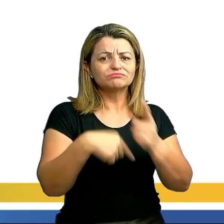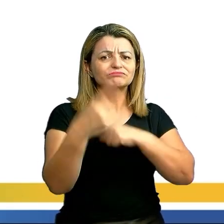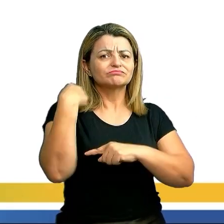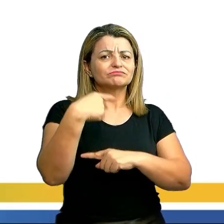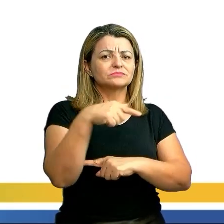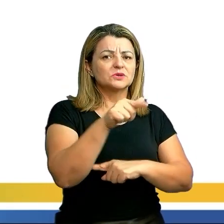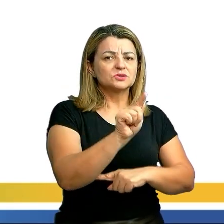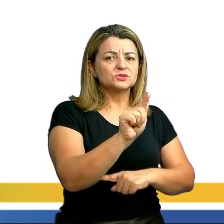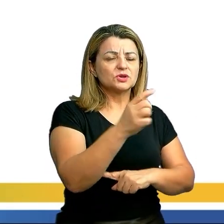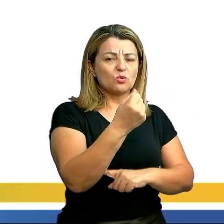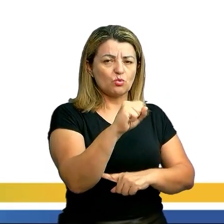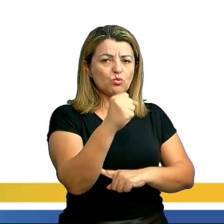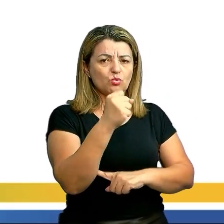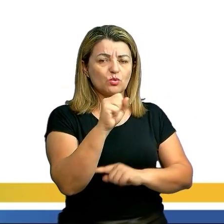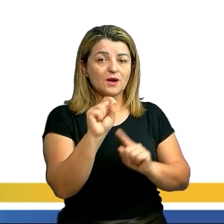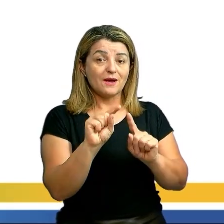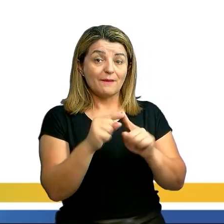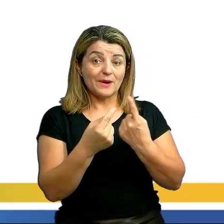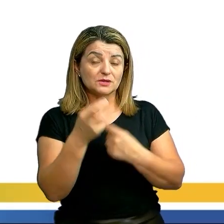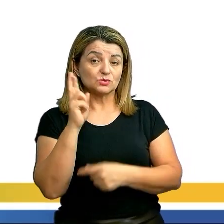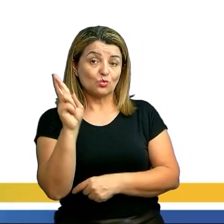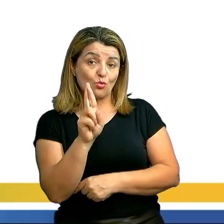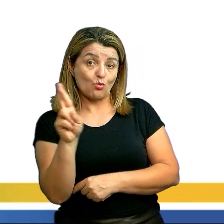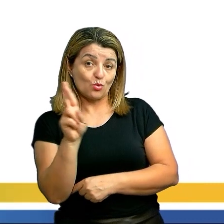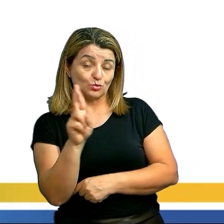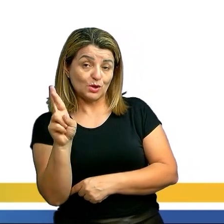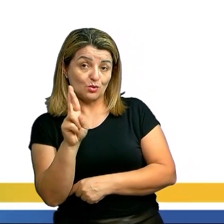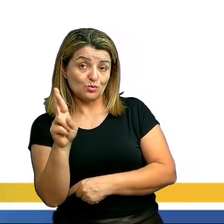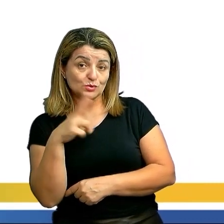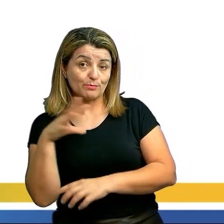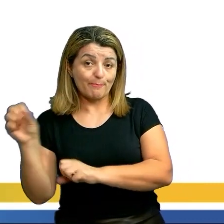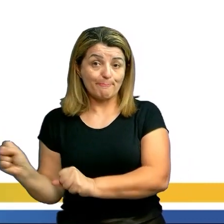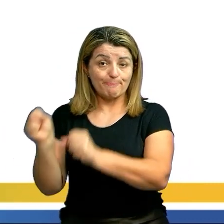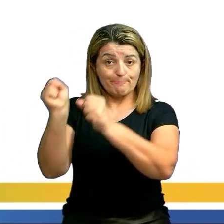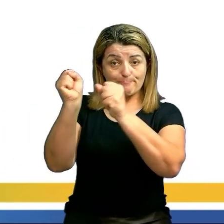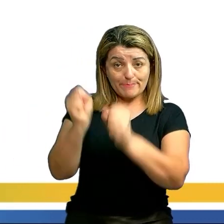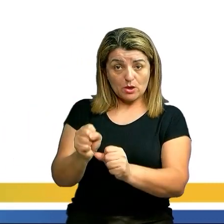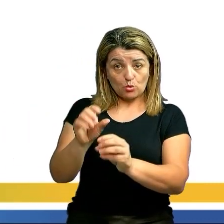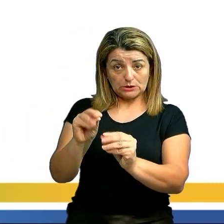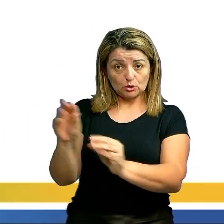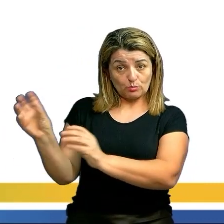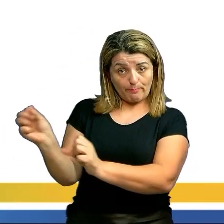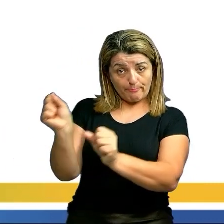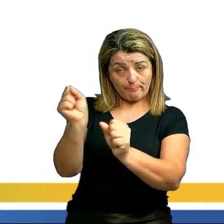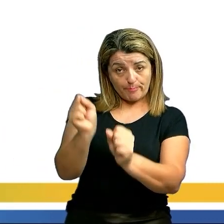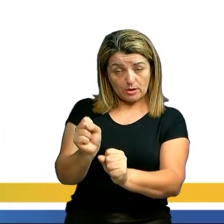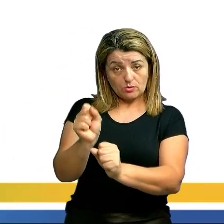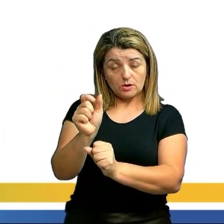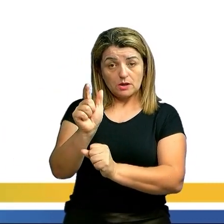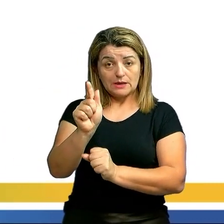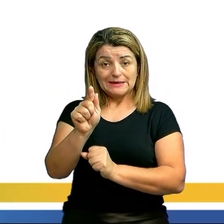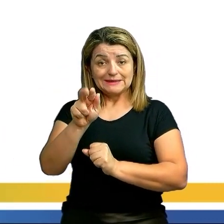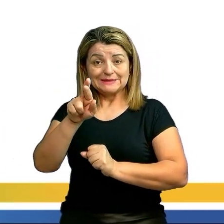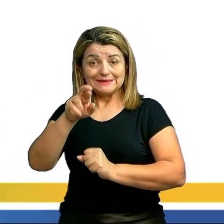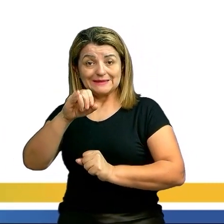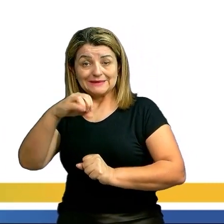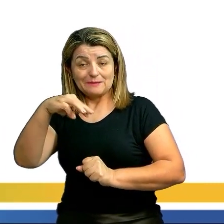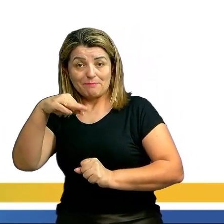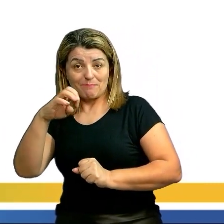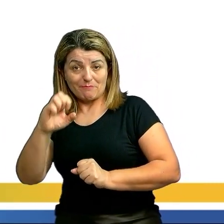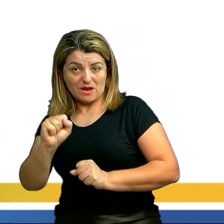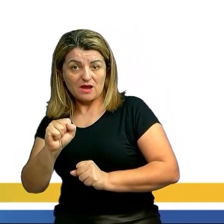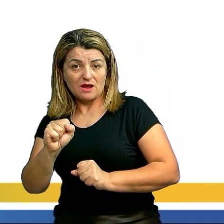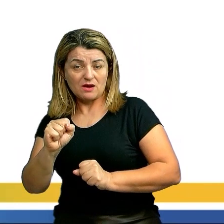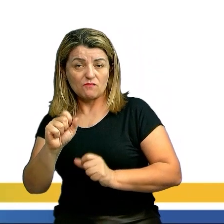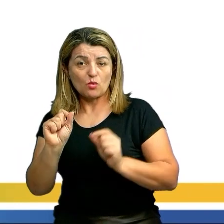que quando a Rússia se apoderou do território da Crimeia, que era um território da Ucrânia, né? Ela sofreu sanções